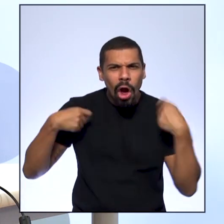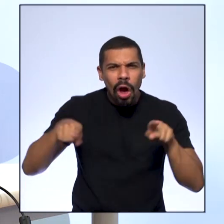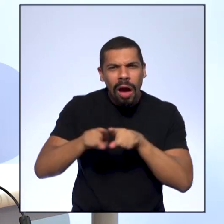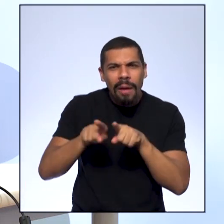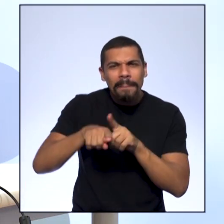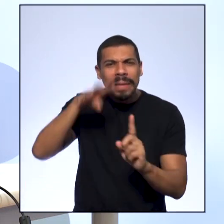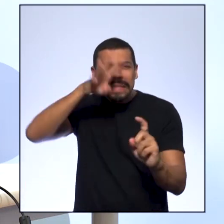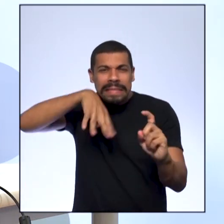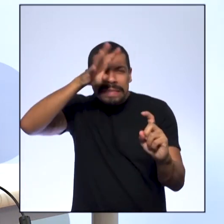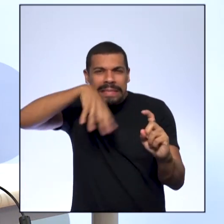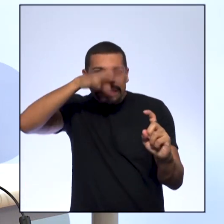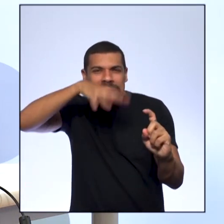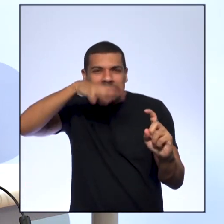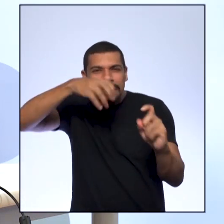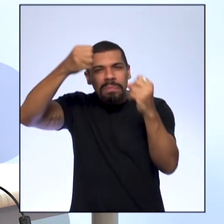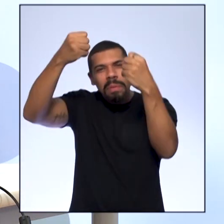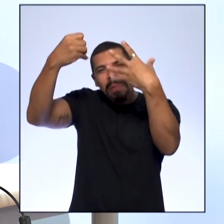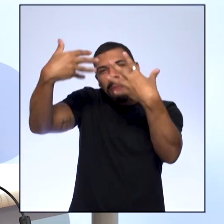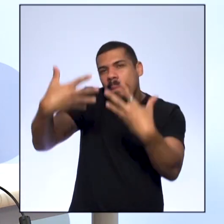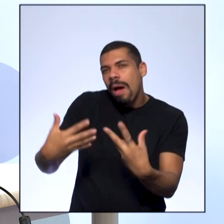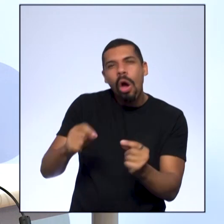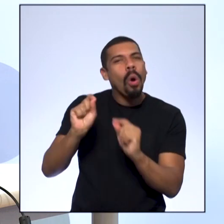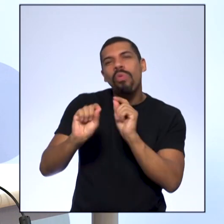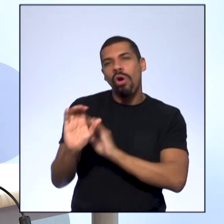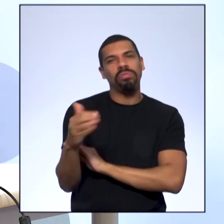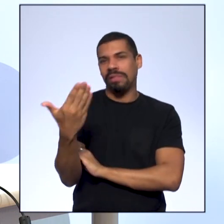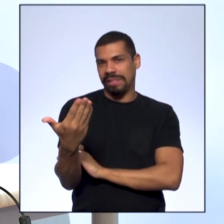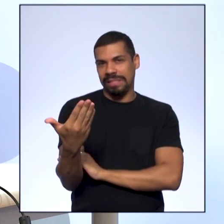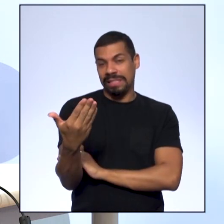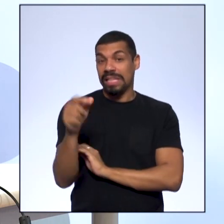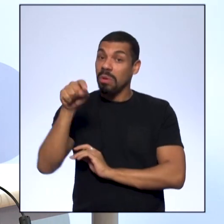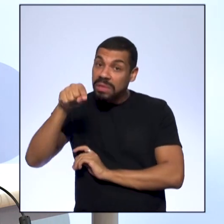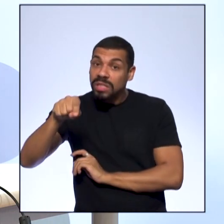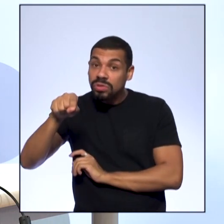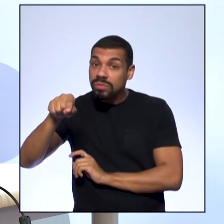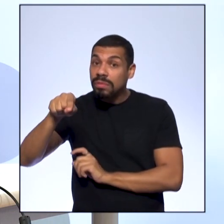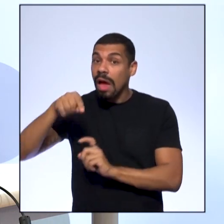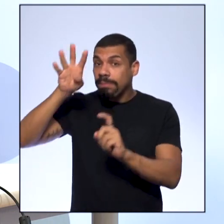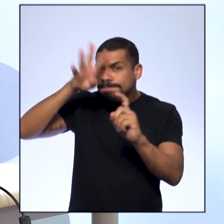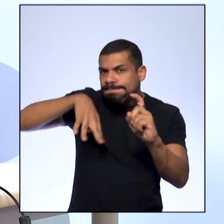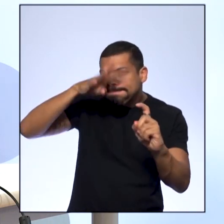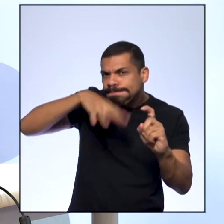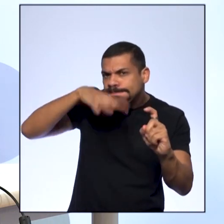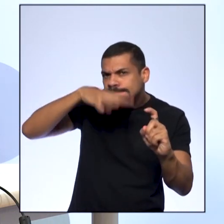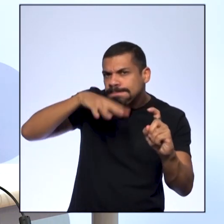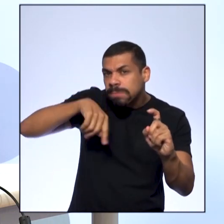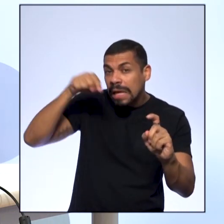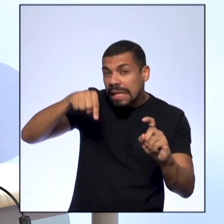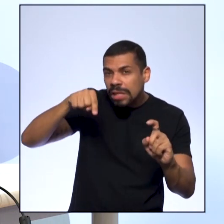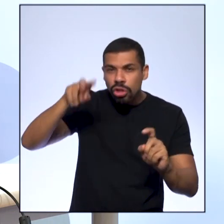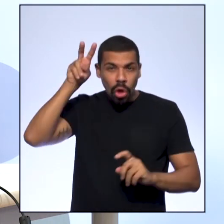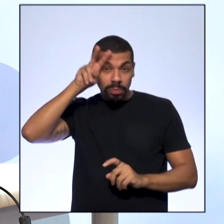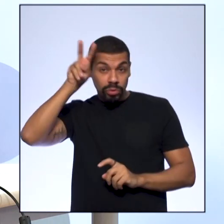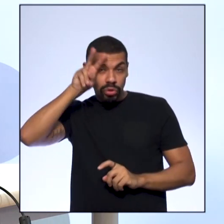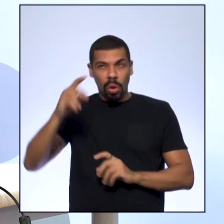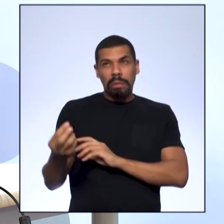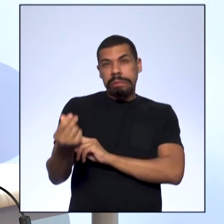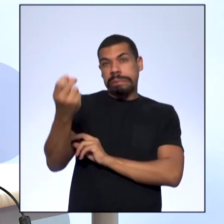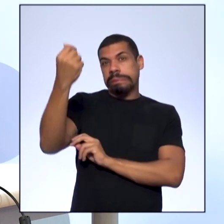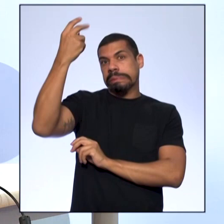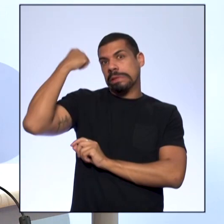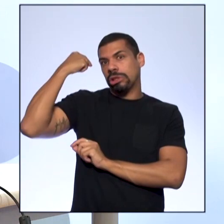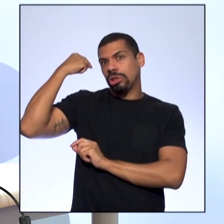esses fenômenos. Então, isso é o mito, né? O mito é quando você pega histórias para explicar